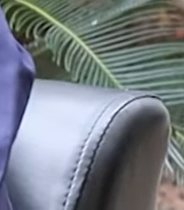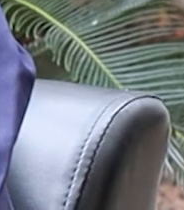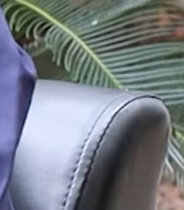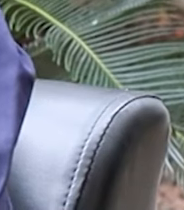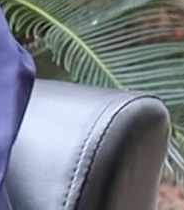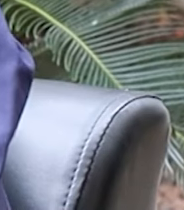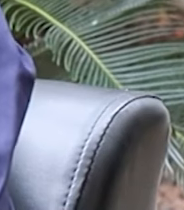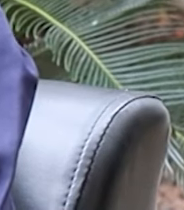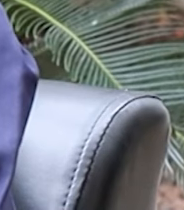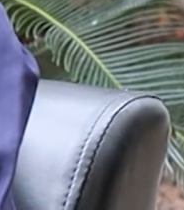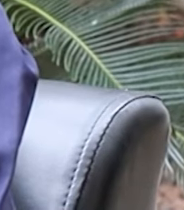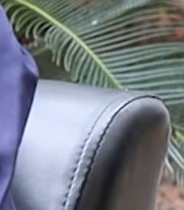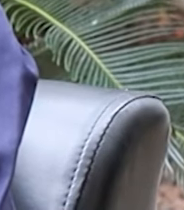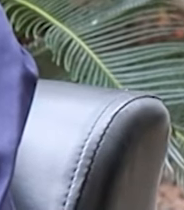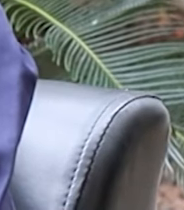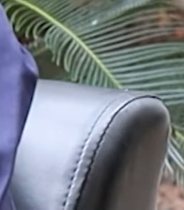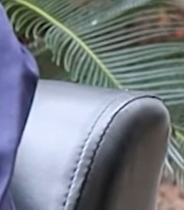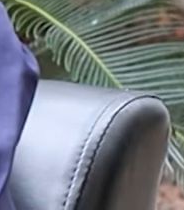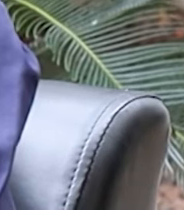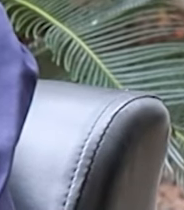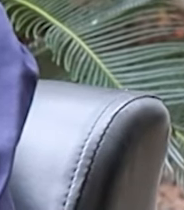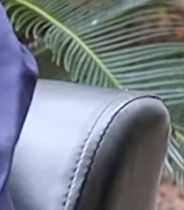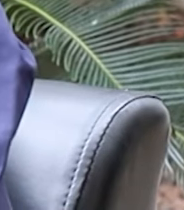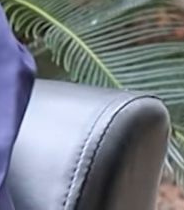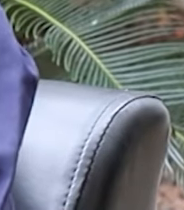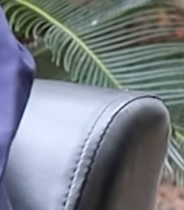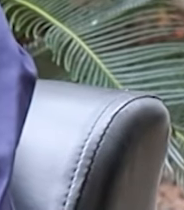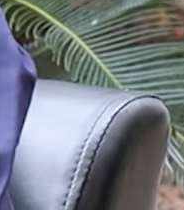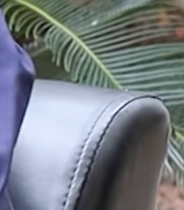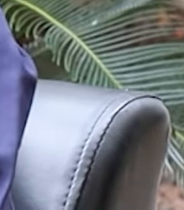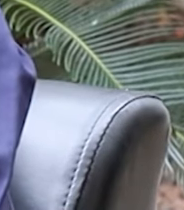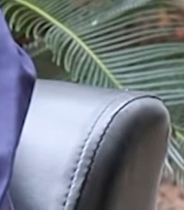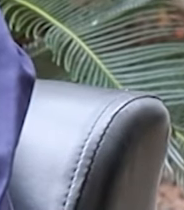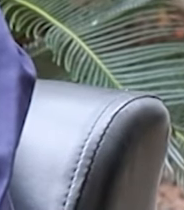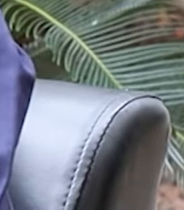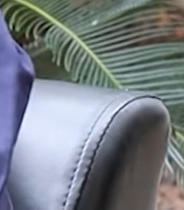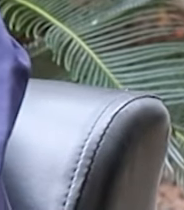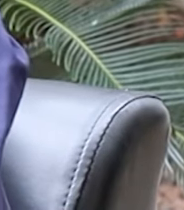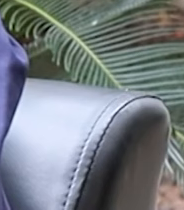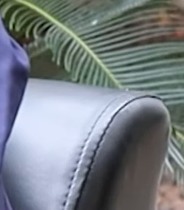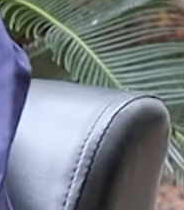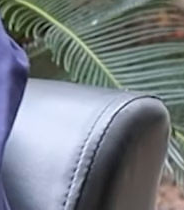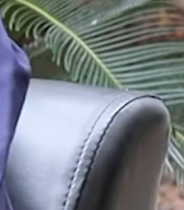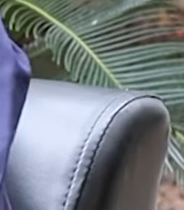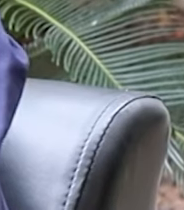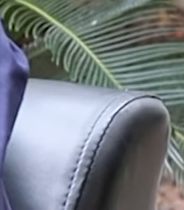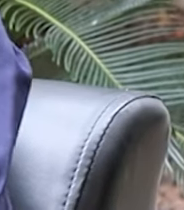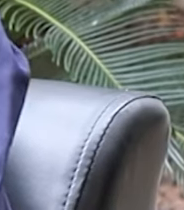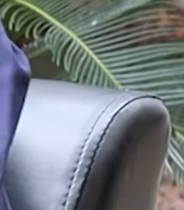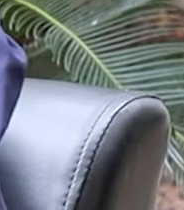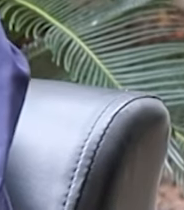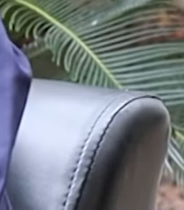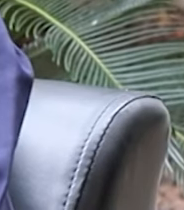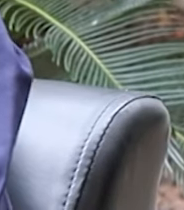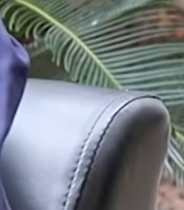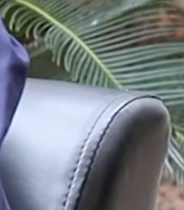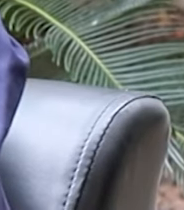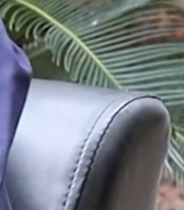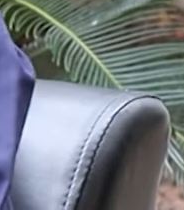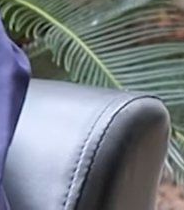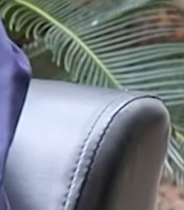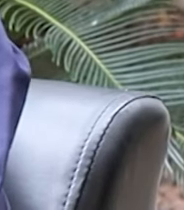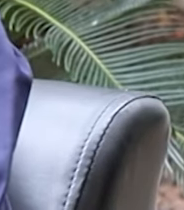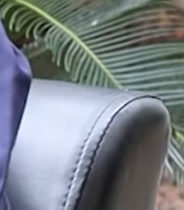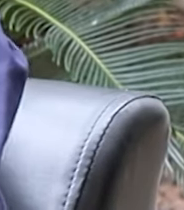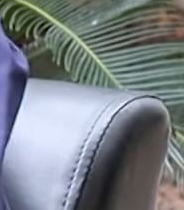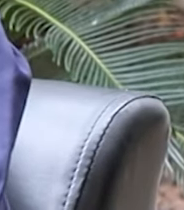era de um outro grupo, mas como estava precisando, chamaram. Mas eu falei assim, gente, o que eu vou fazer lá? Cuidar de criança? Ouvir